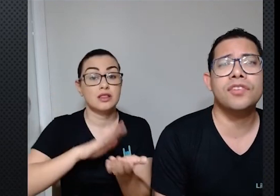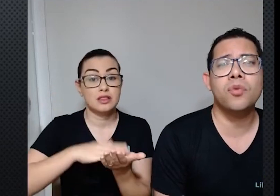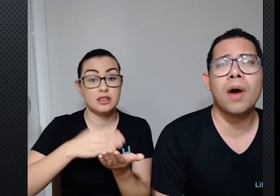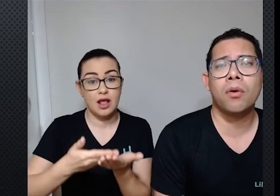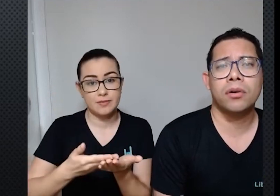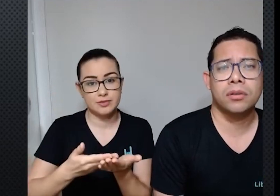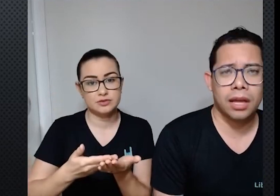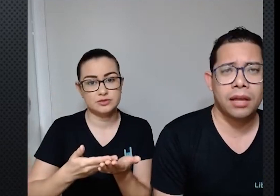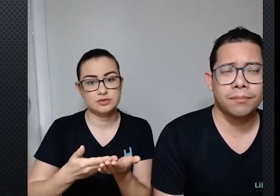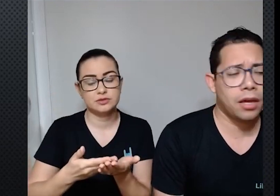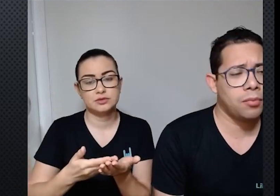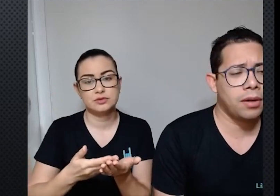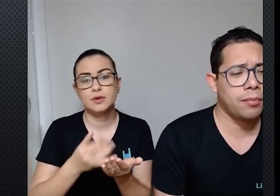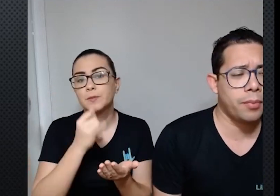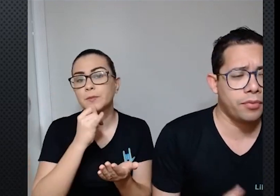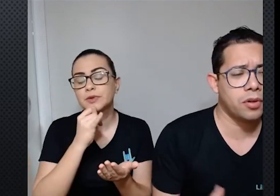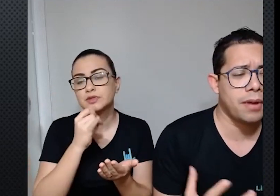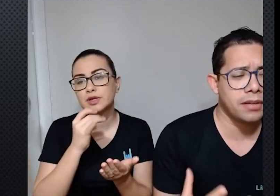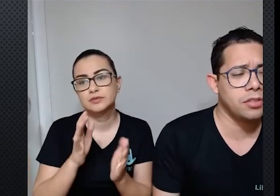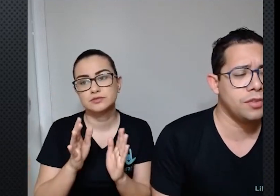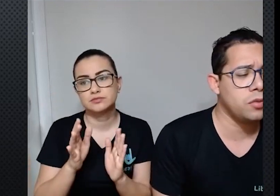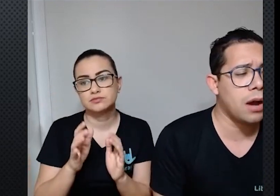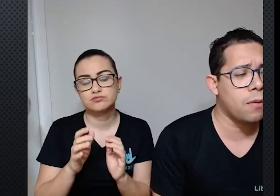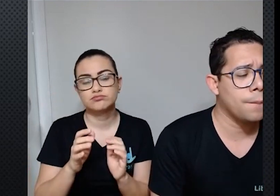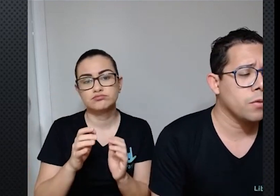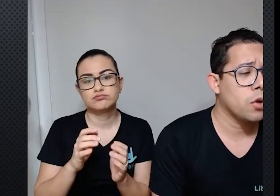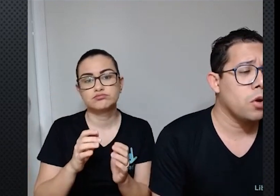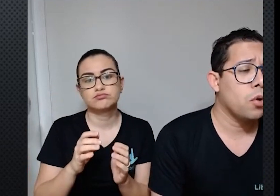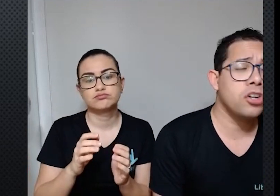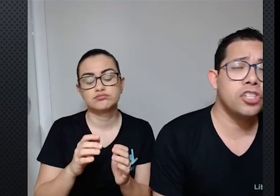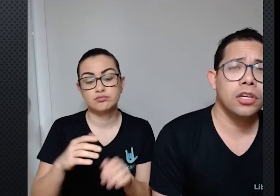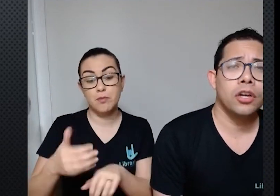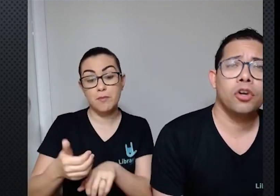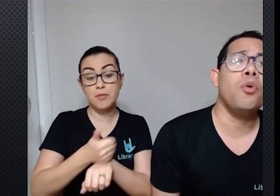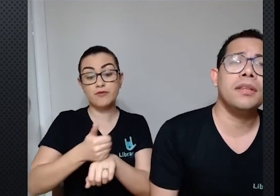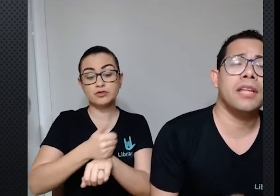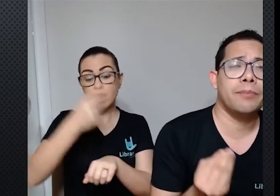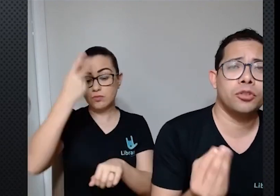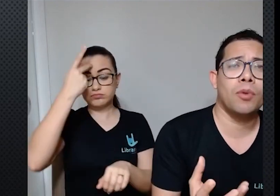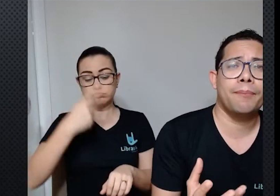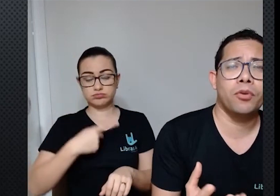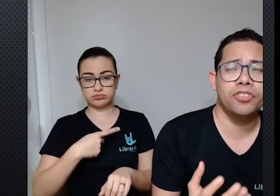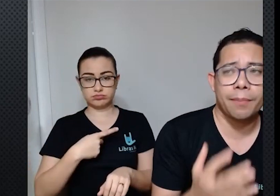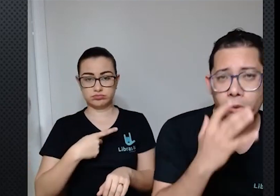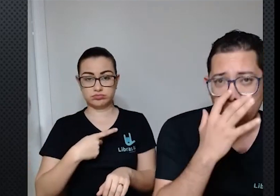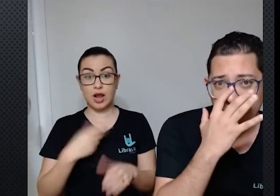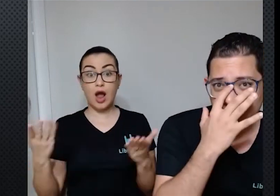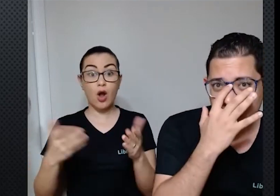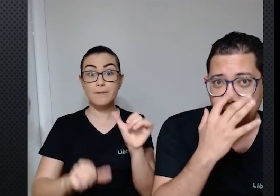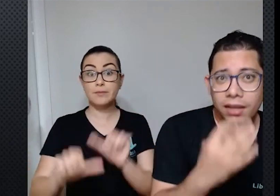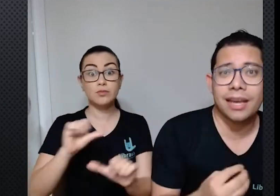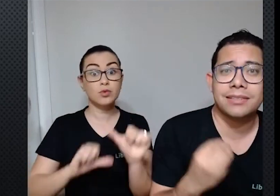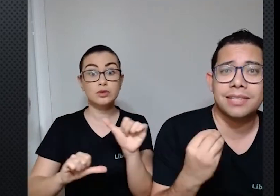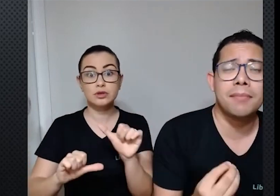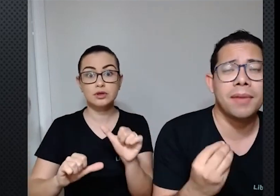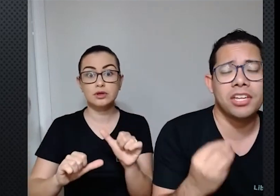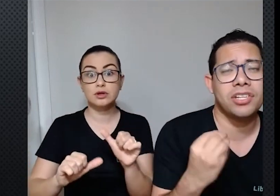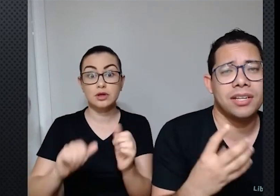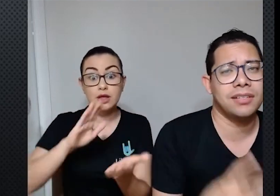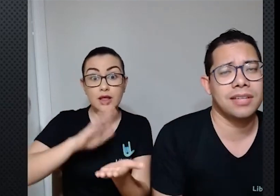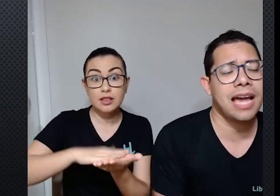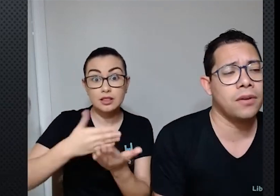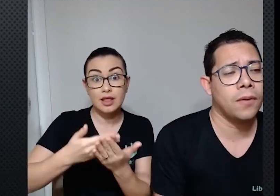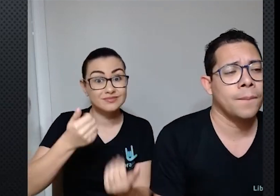mais individual, né? Era uma profissão mais individual. Hoje, com o intérprete de apoio, que a gente vê que é